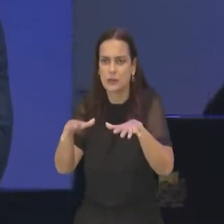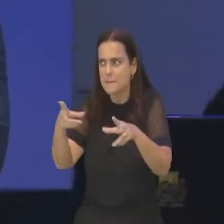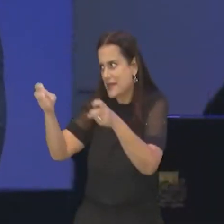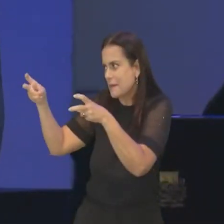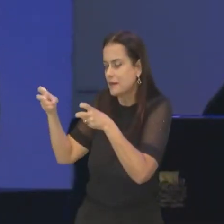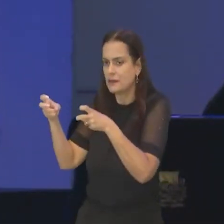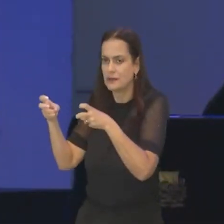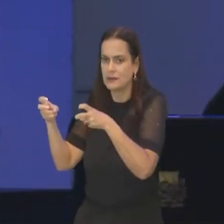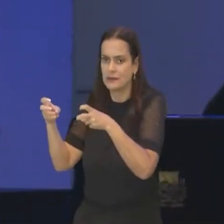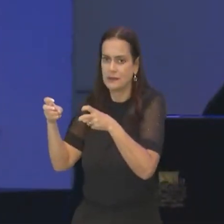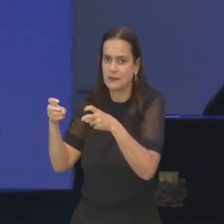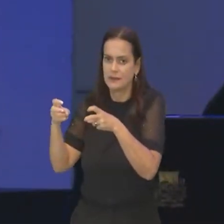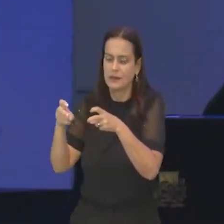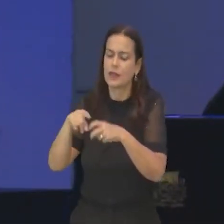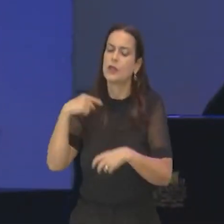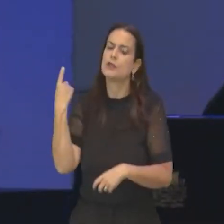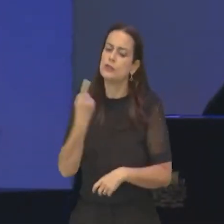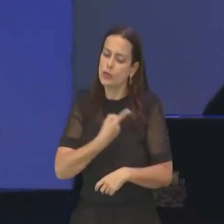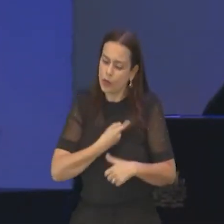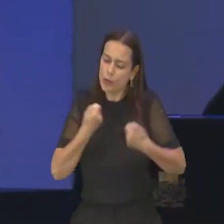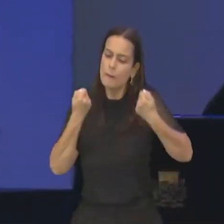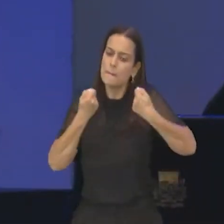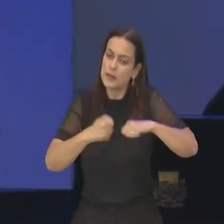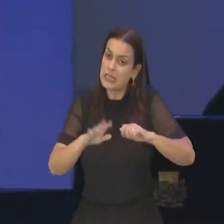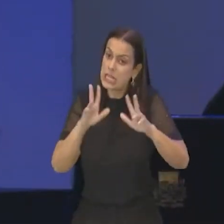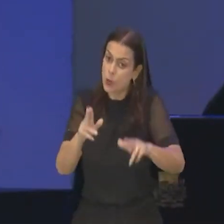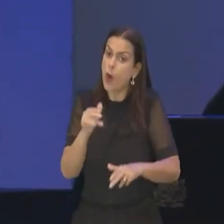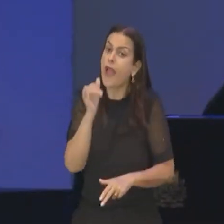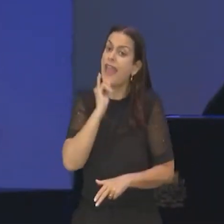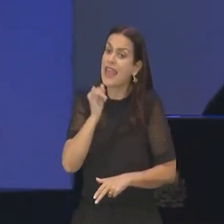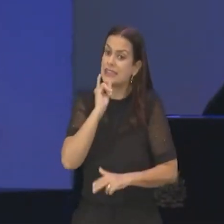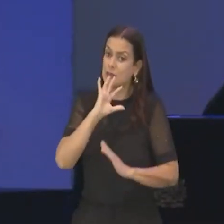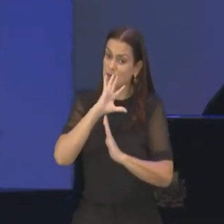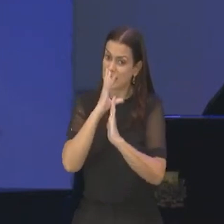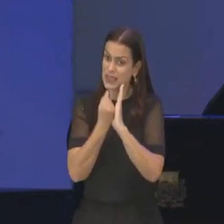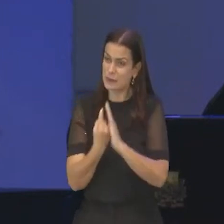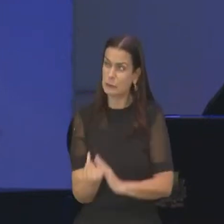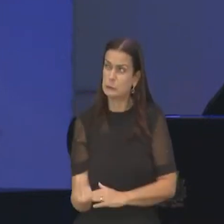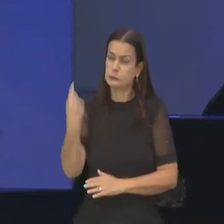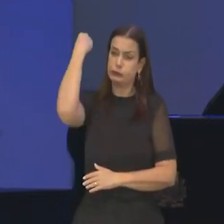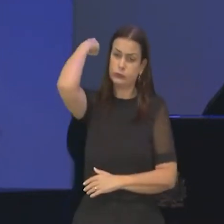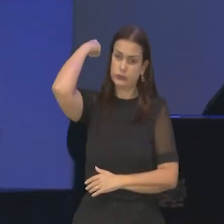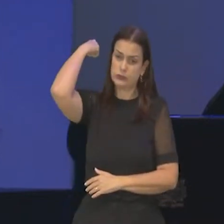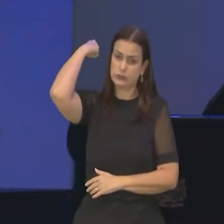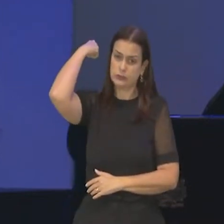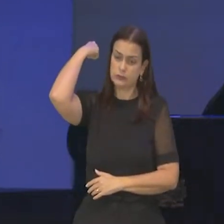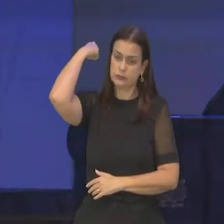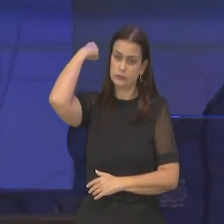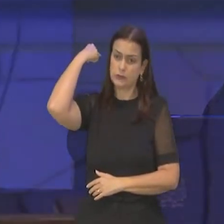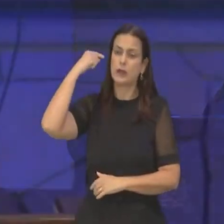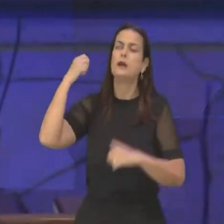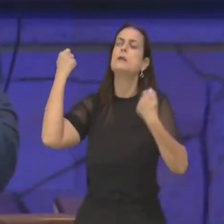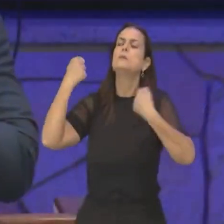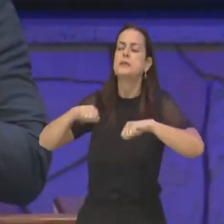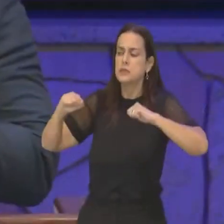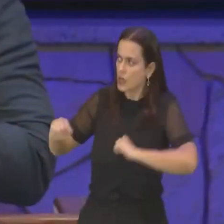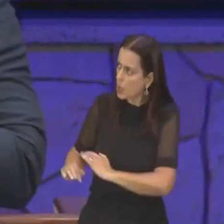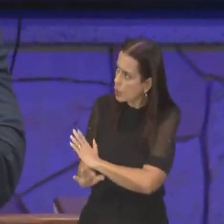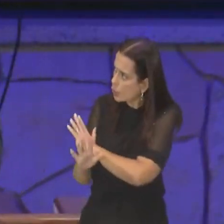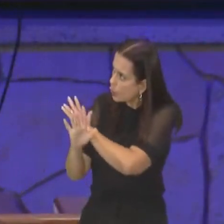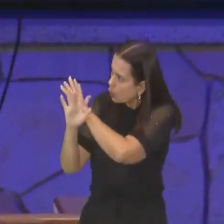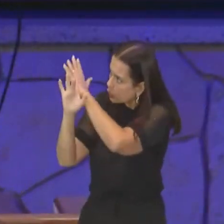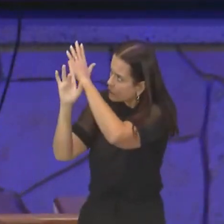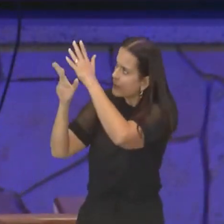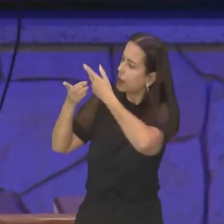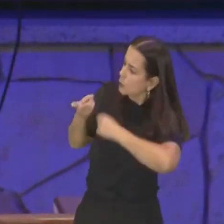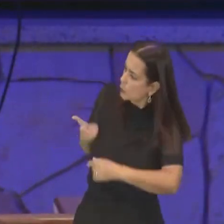nossa família. Precisamos, a exemplo da igreja primitiva, glorificar o nome de